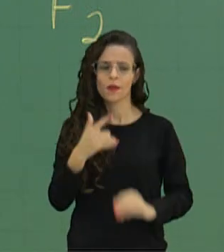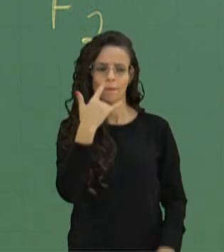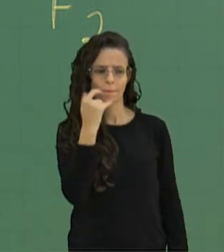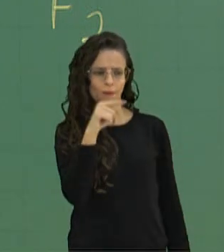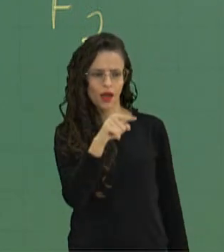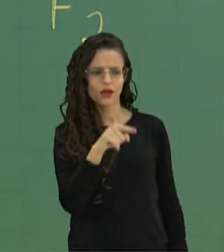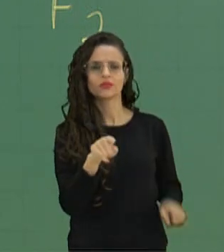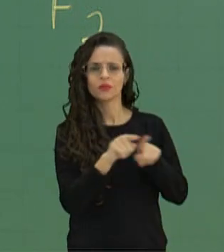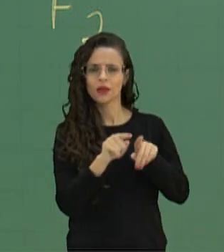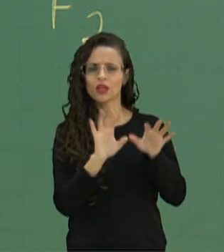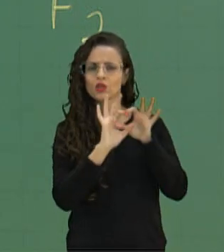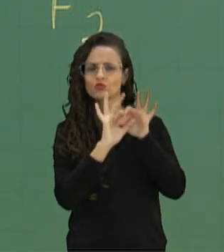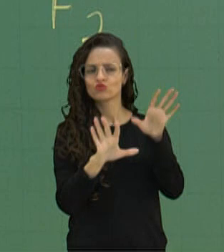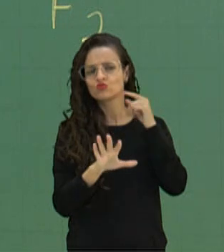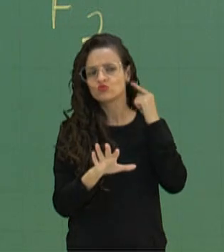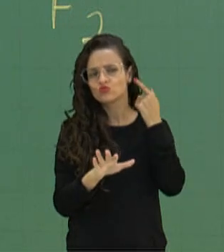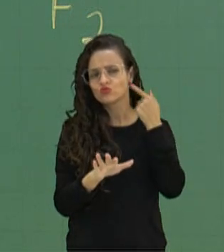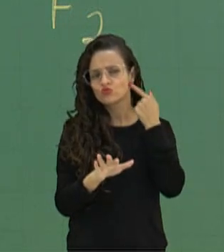pai é solto.